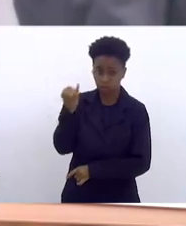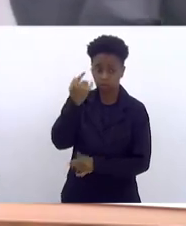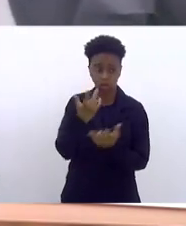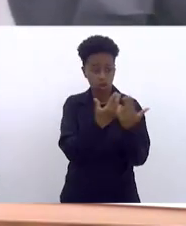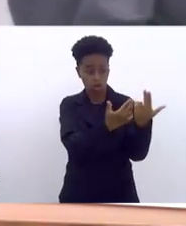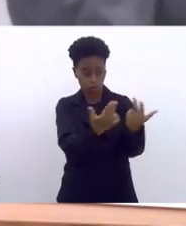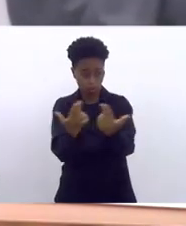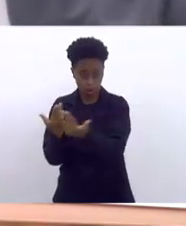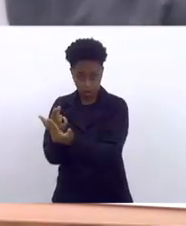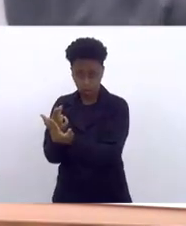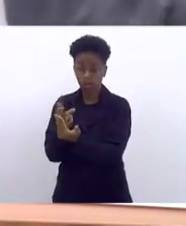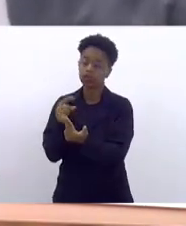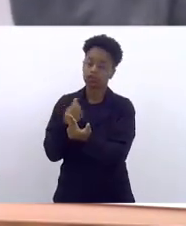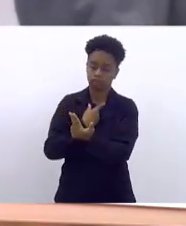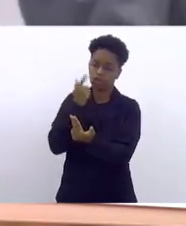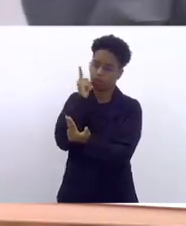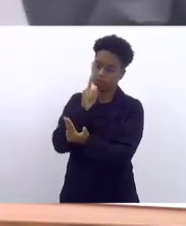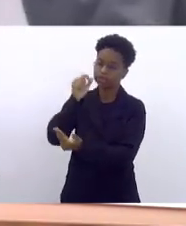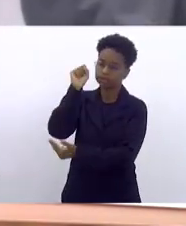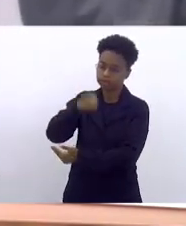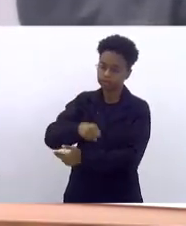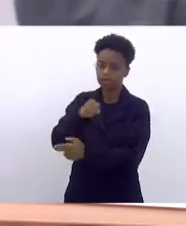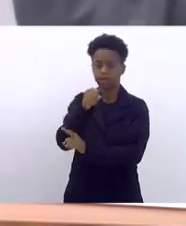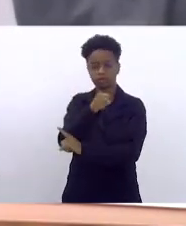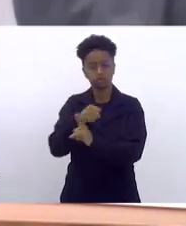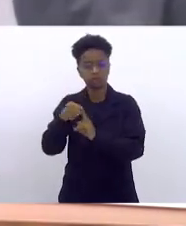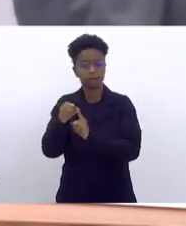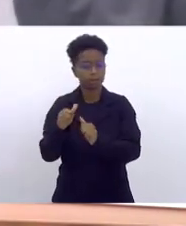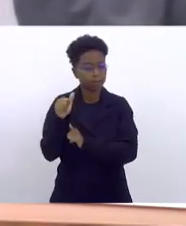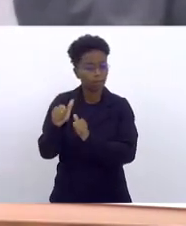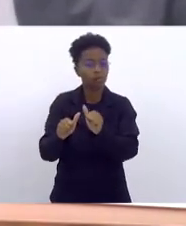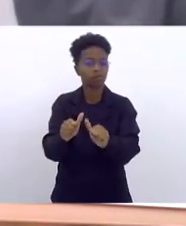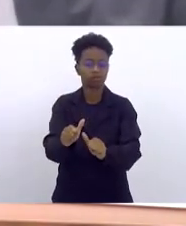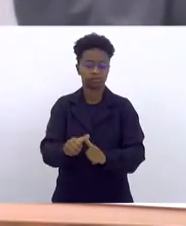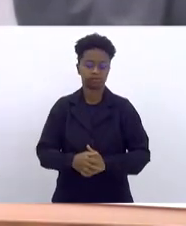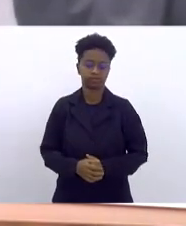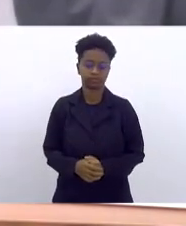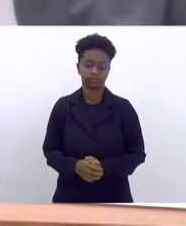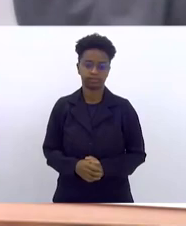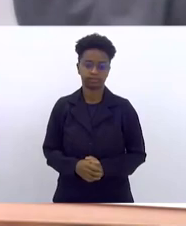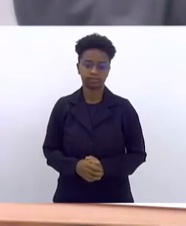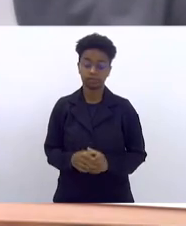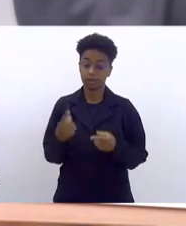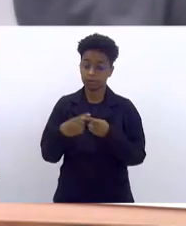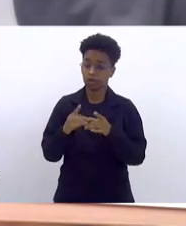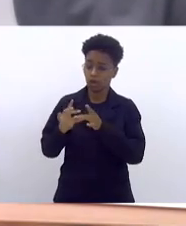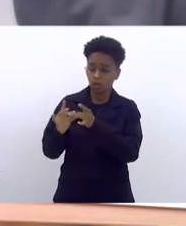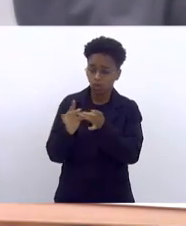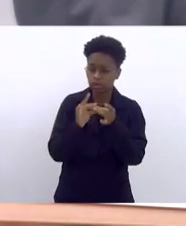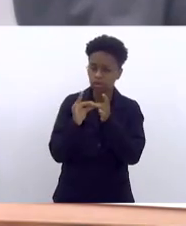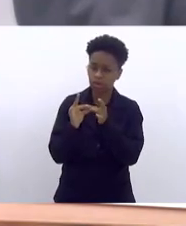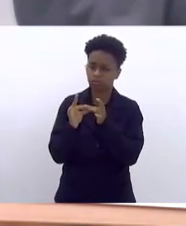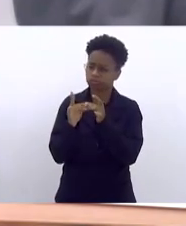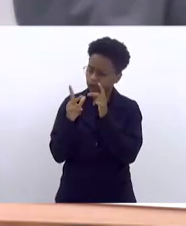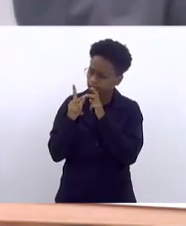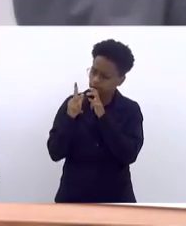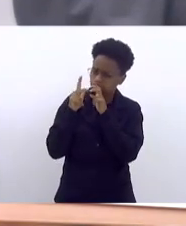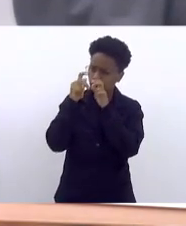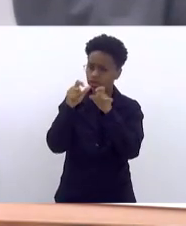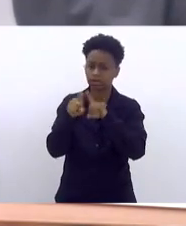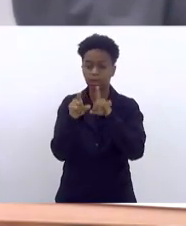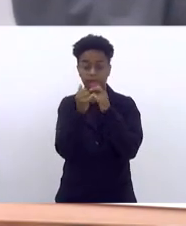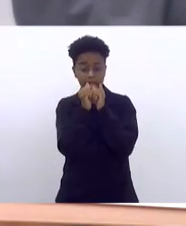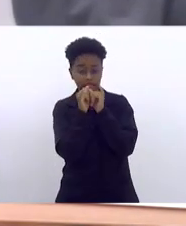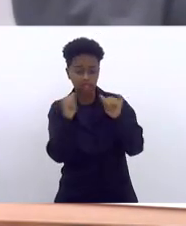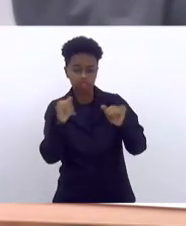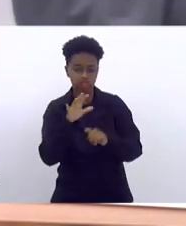nós podemos transformar a sociedade porque a união faz a força e a energia do